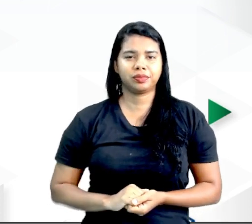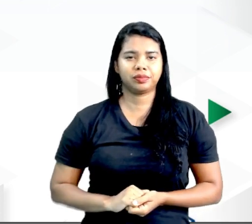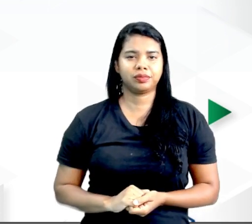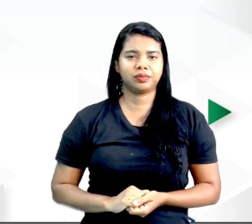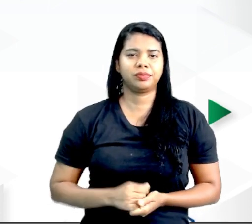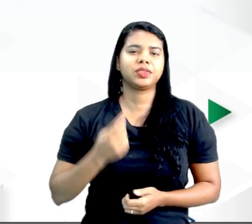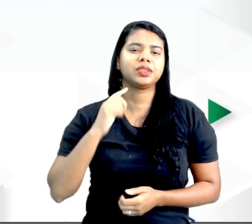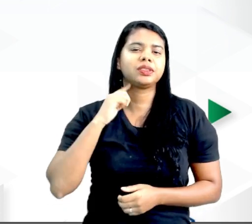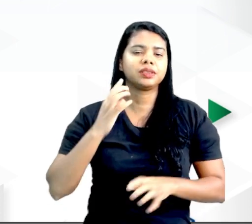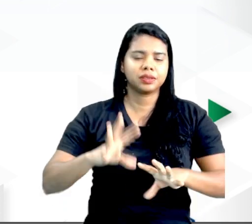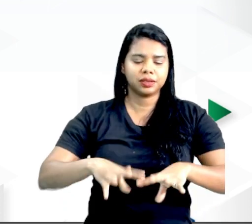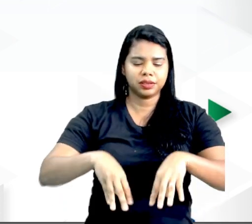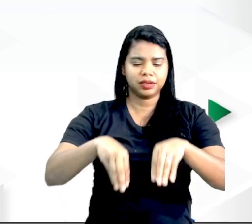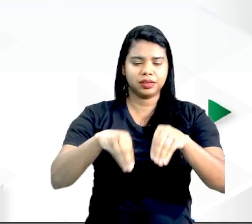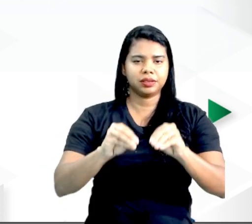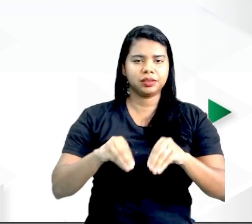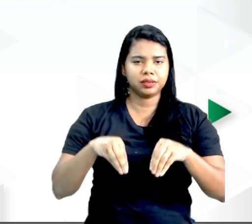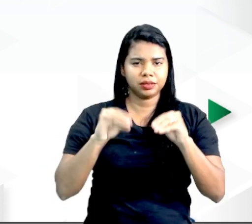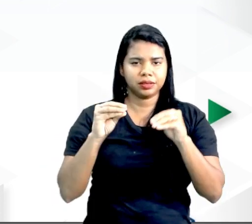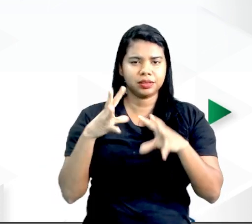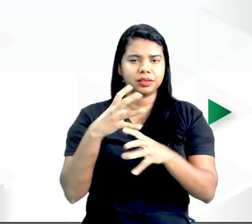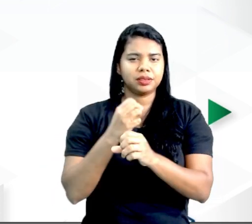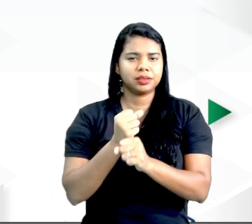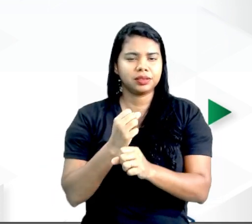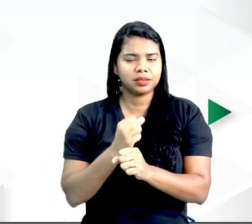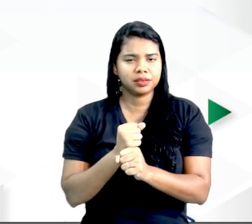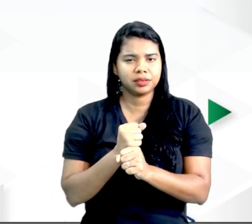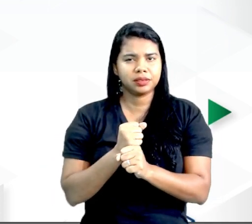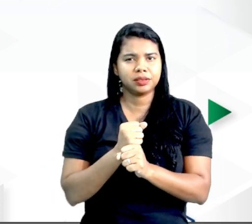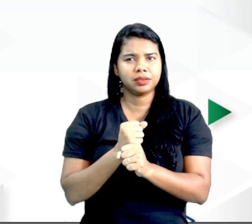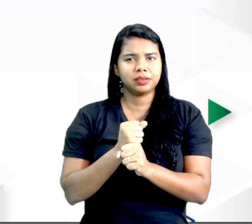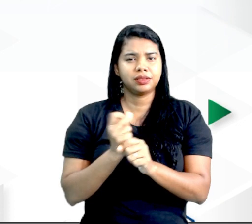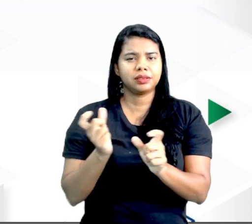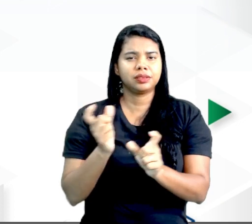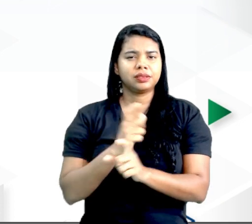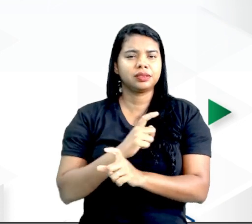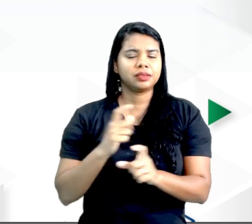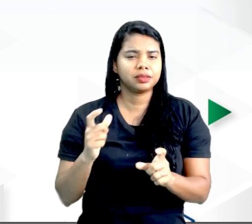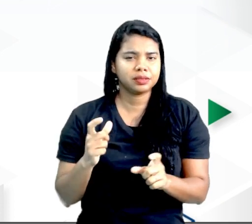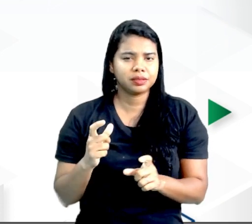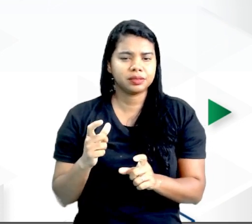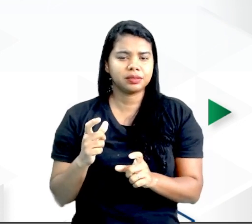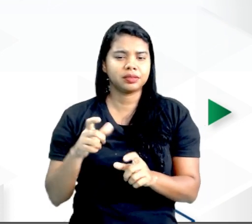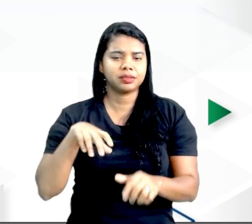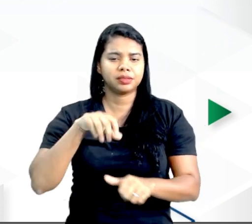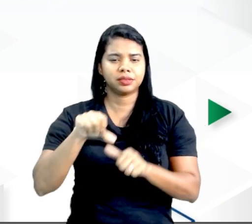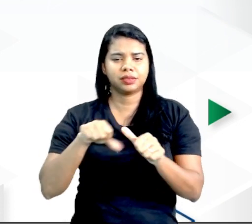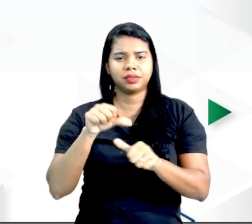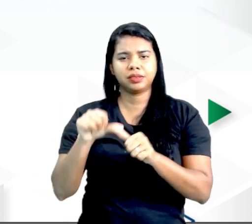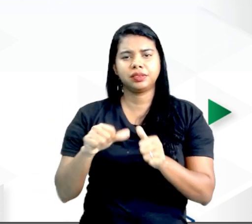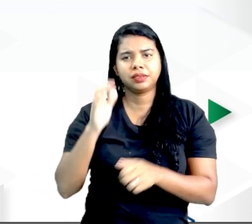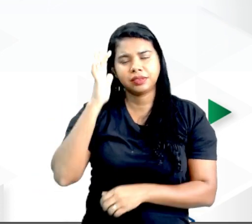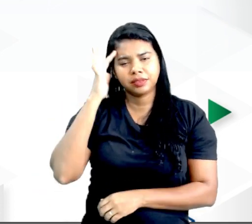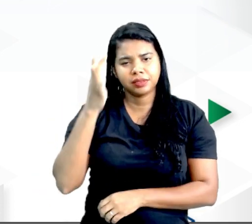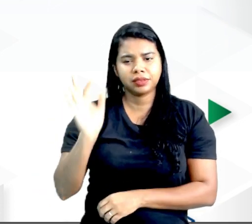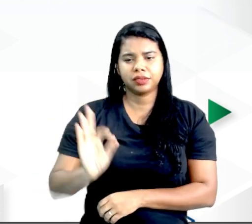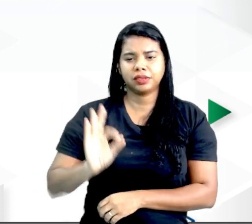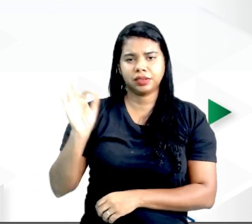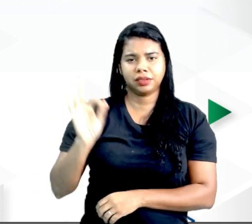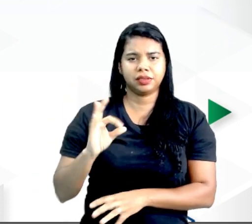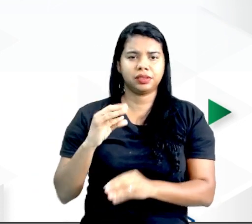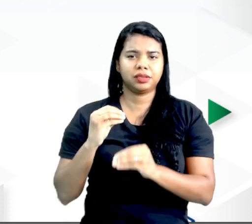lixo plástico. Então, a gente, depois de calcular a razão inversa, deveremos transformar o resultado em taxa